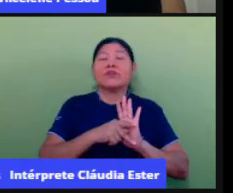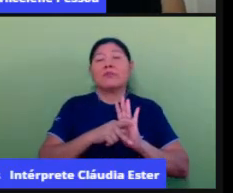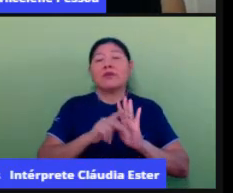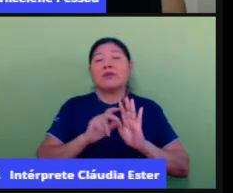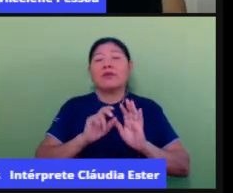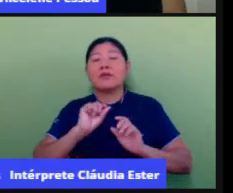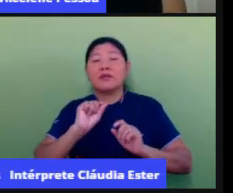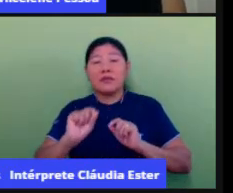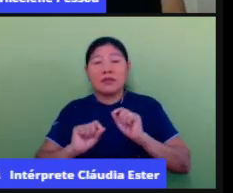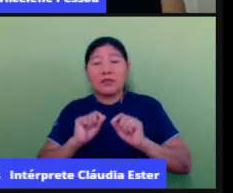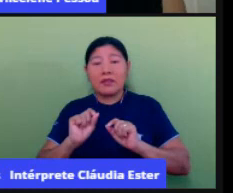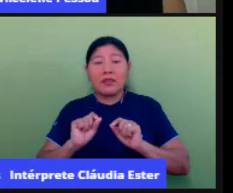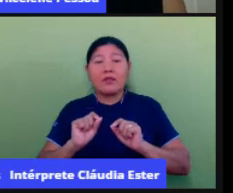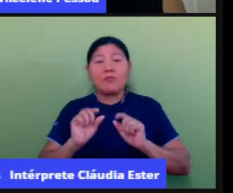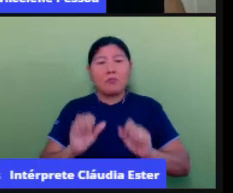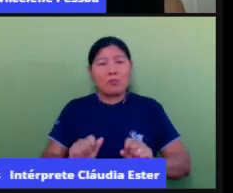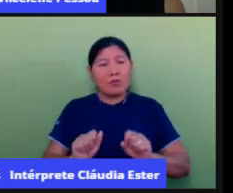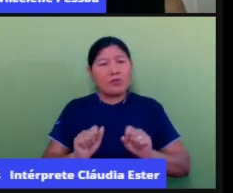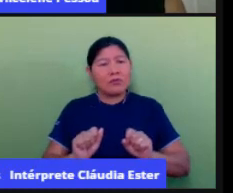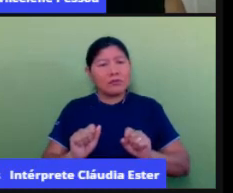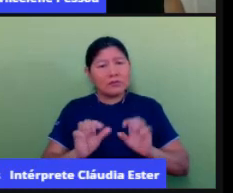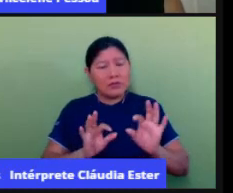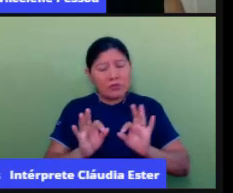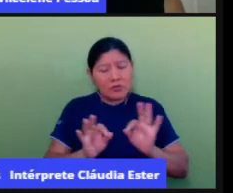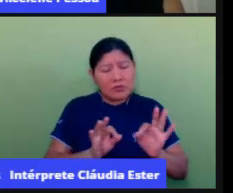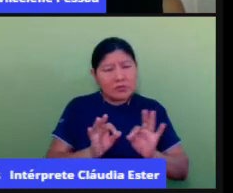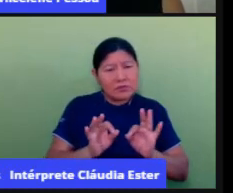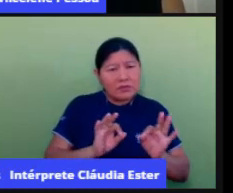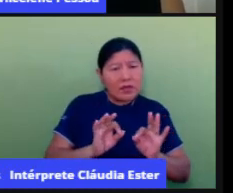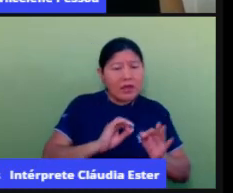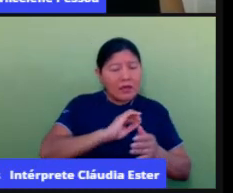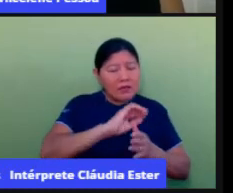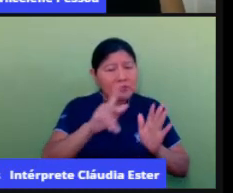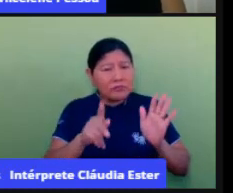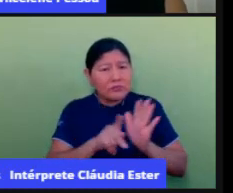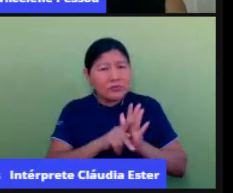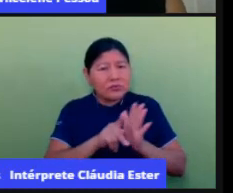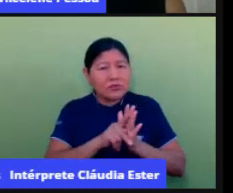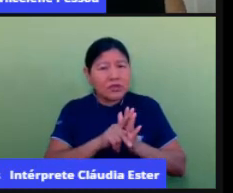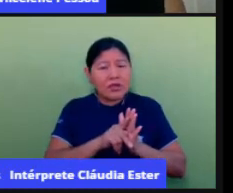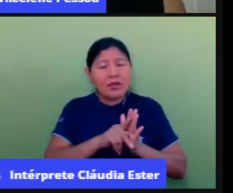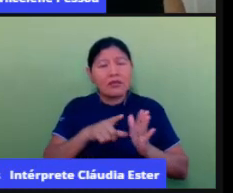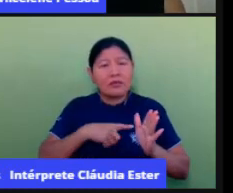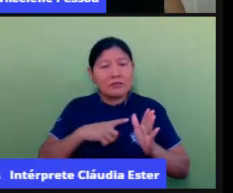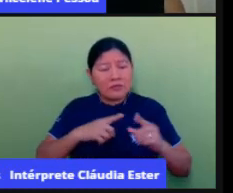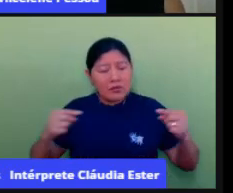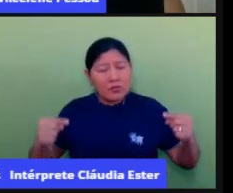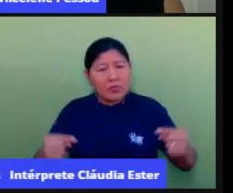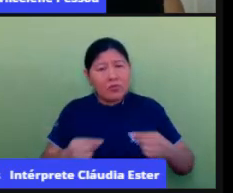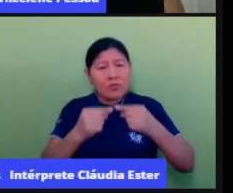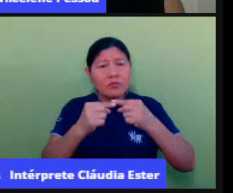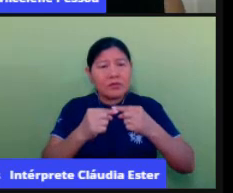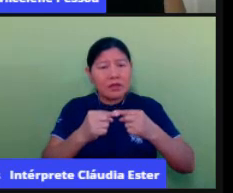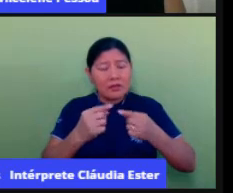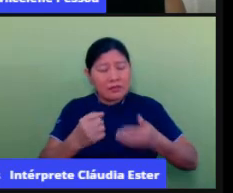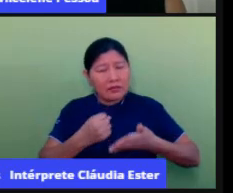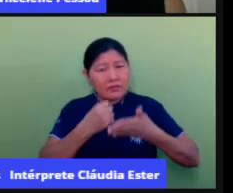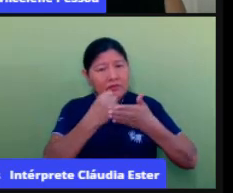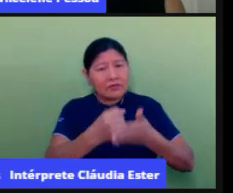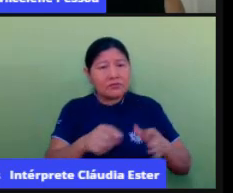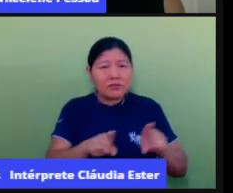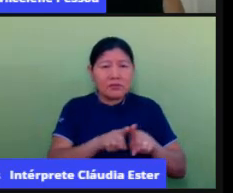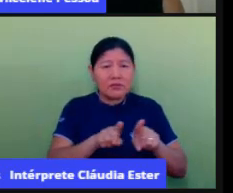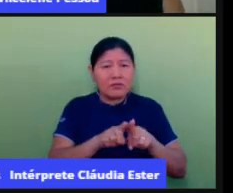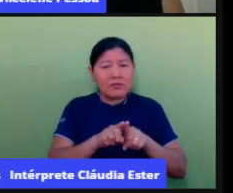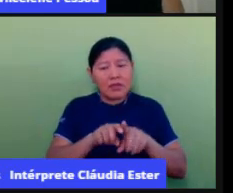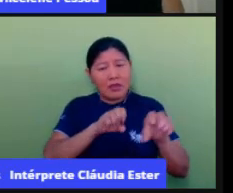ser organizados, né, elaborados, com todas as suas características, mas que vai atender a educação de jovens e adultos,